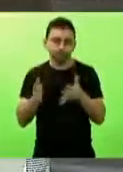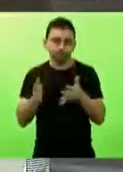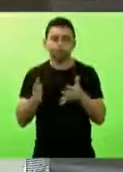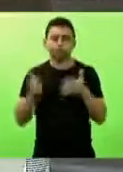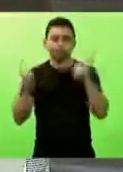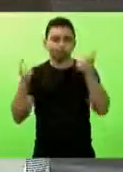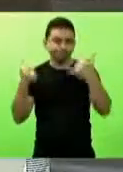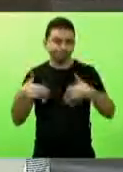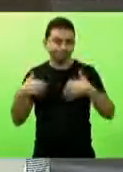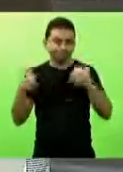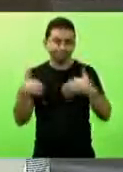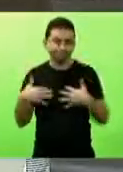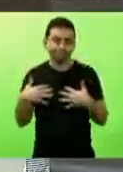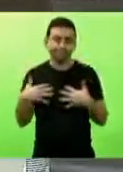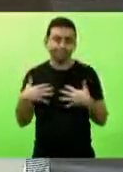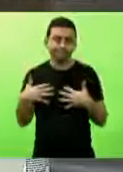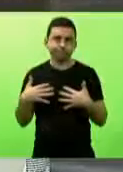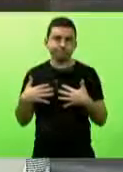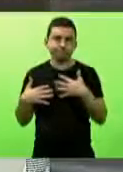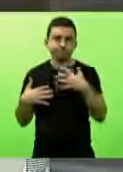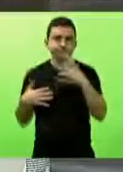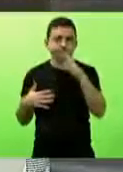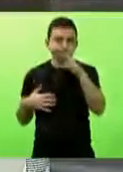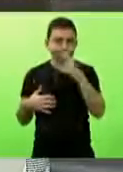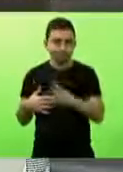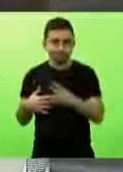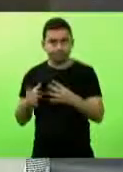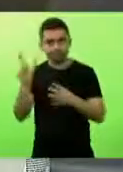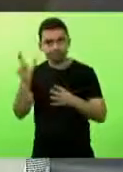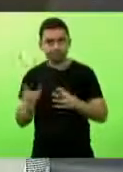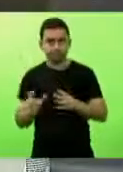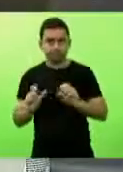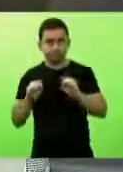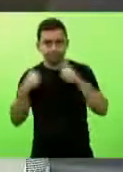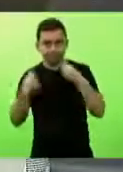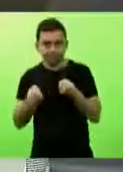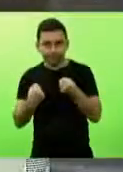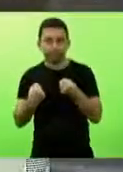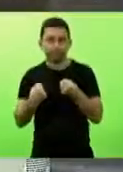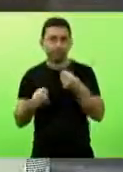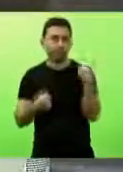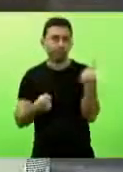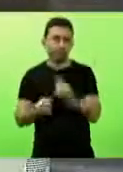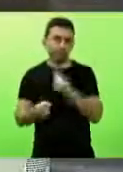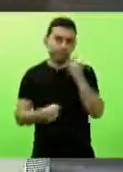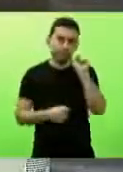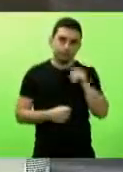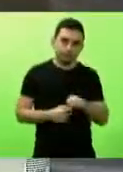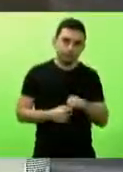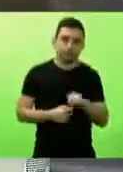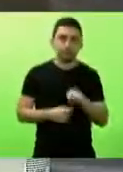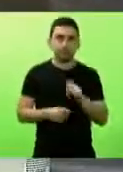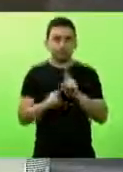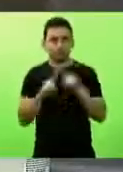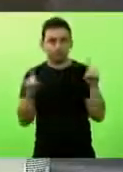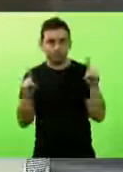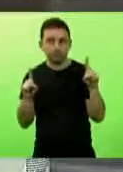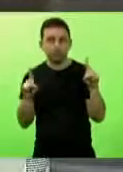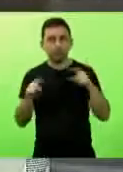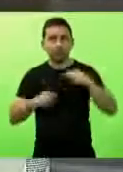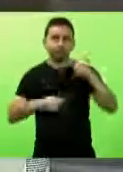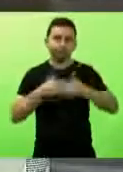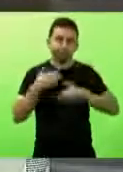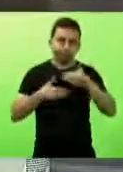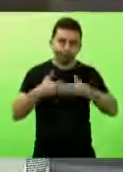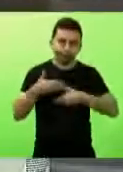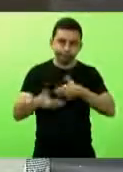palavra do denunciante, da defesa e o nosso sim ou não sobre o